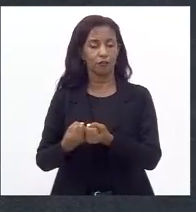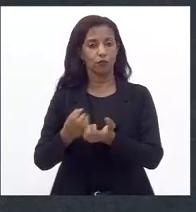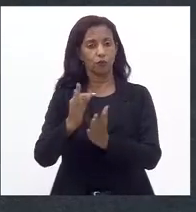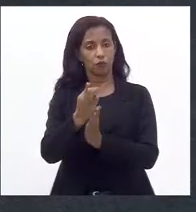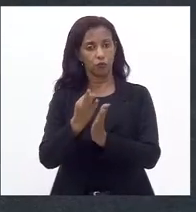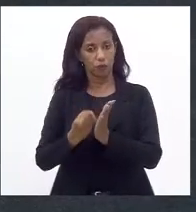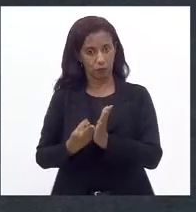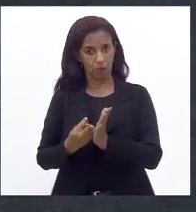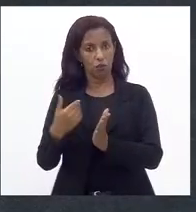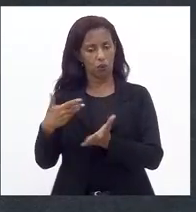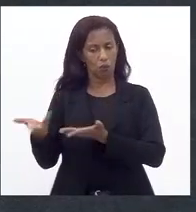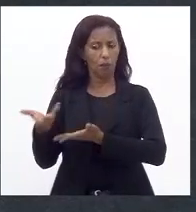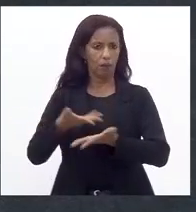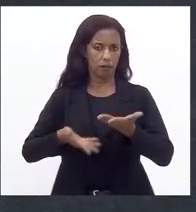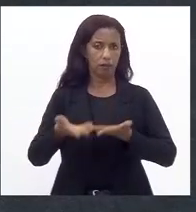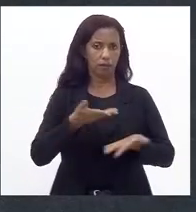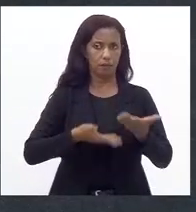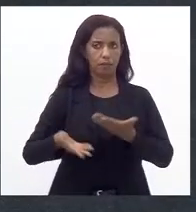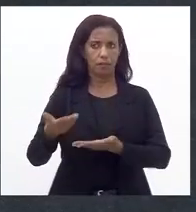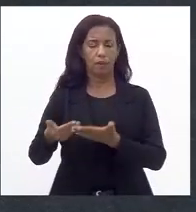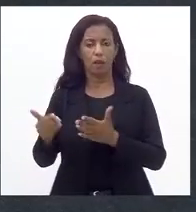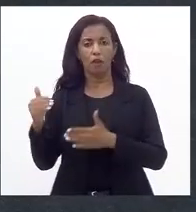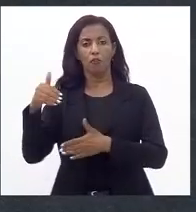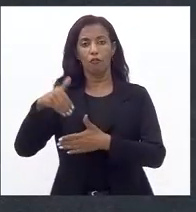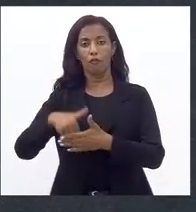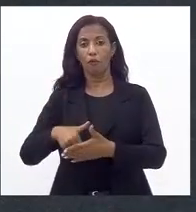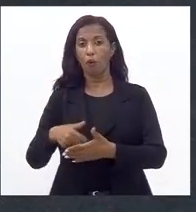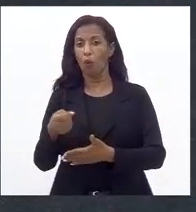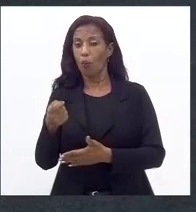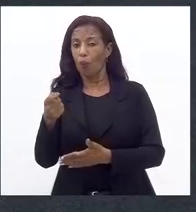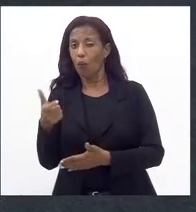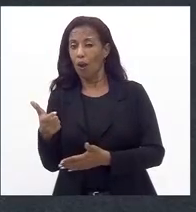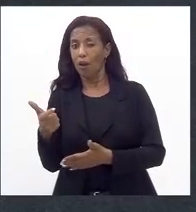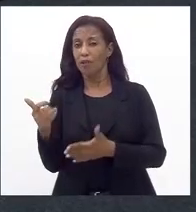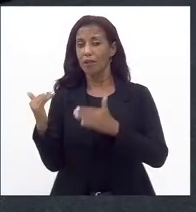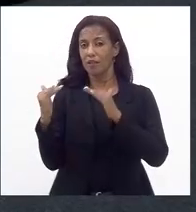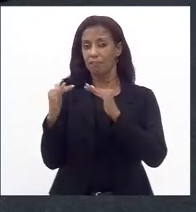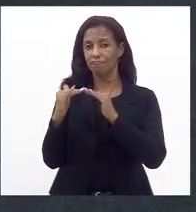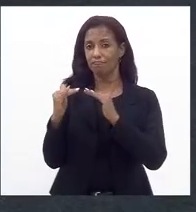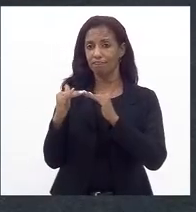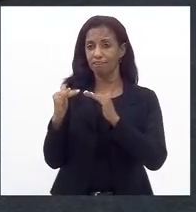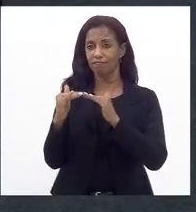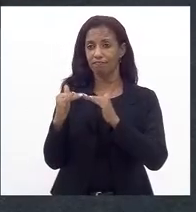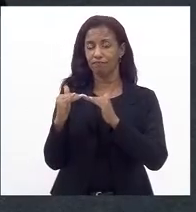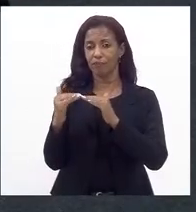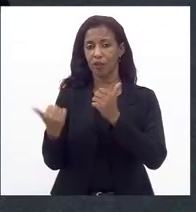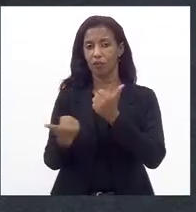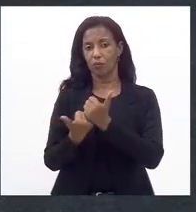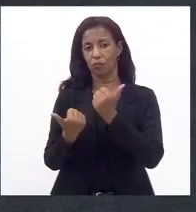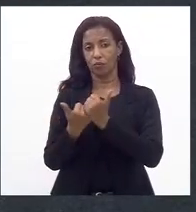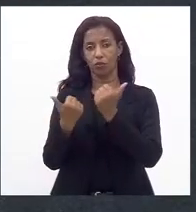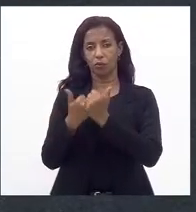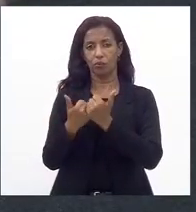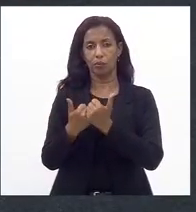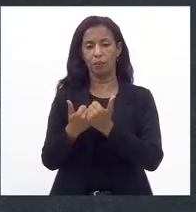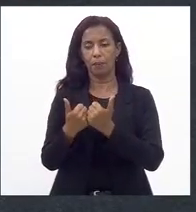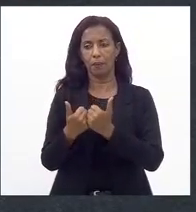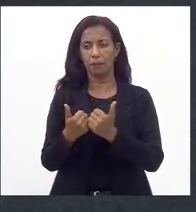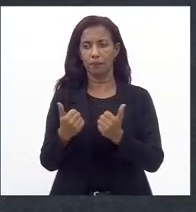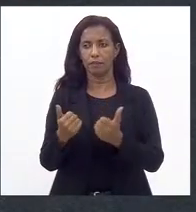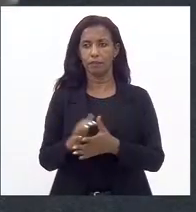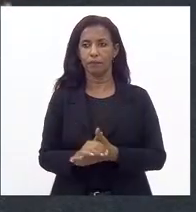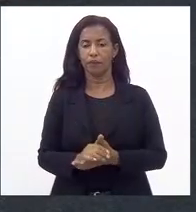produção do texto consensual do qual participou inclusive o voto é quase idêntico Deputado André Ceciliano ao substitutivo substitutivo da